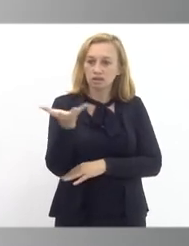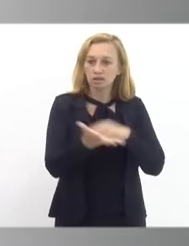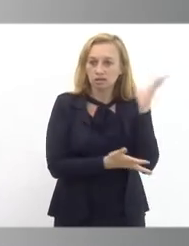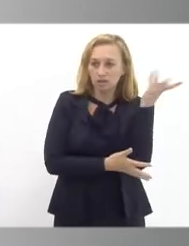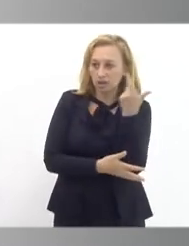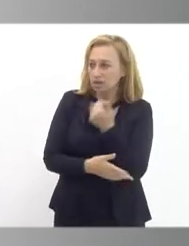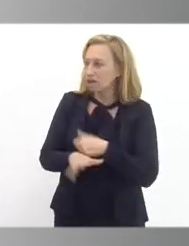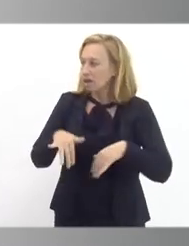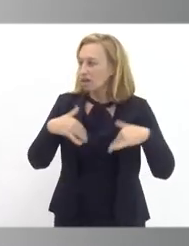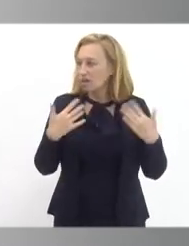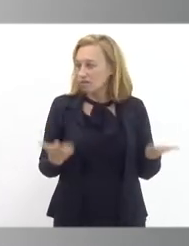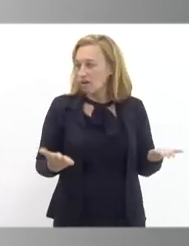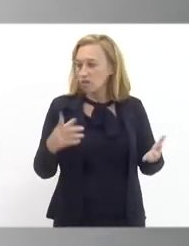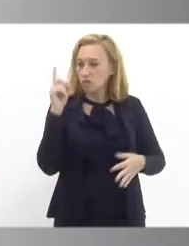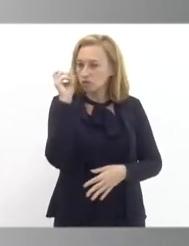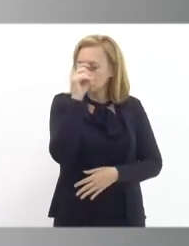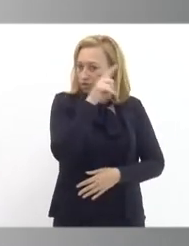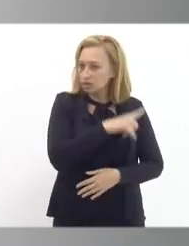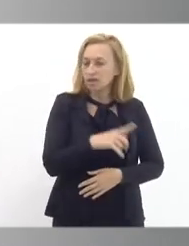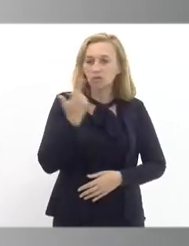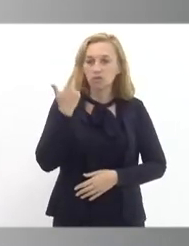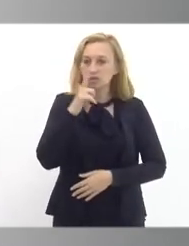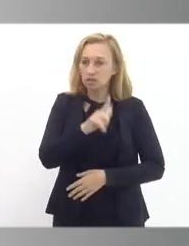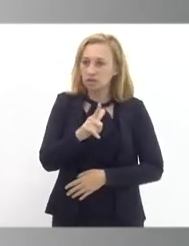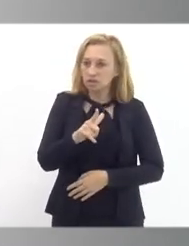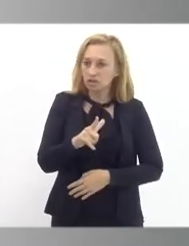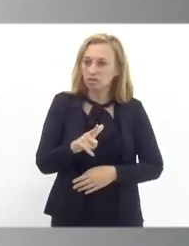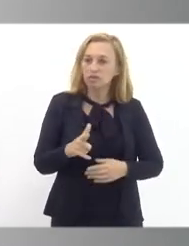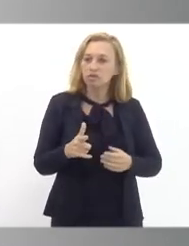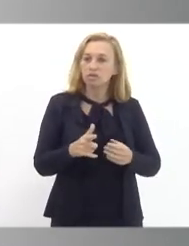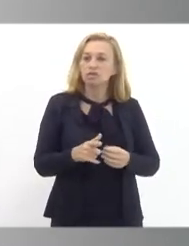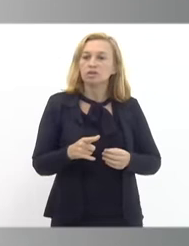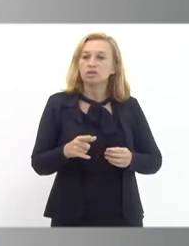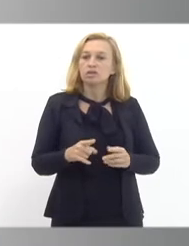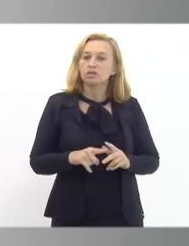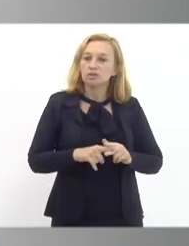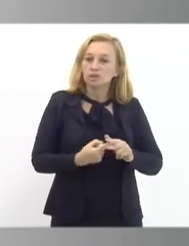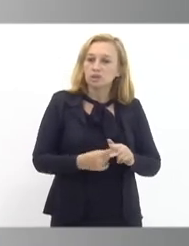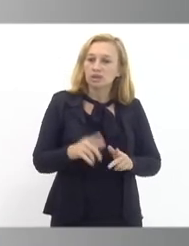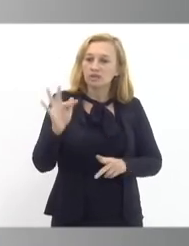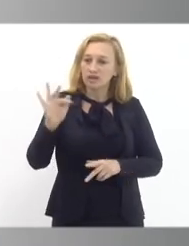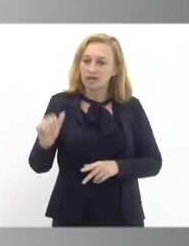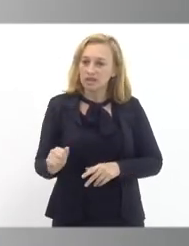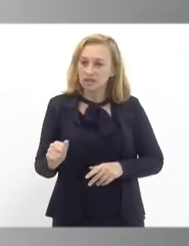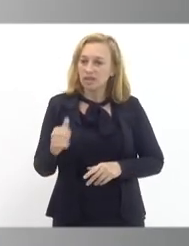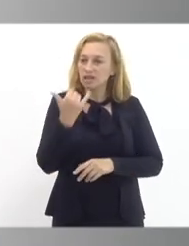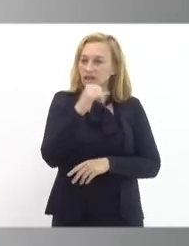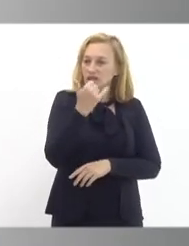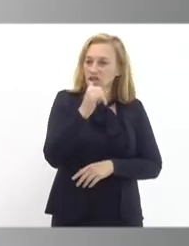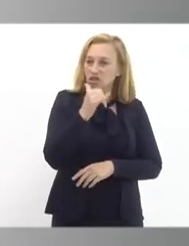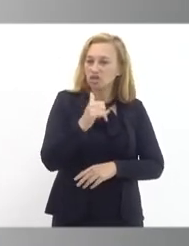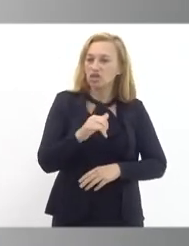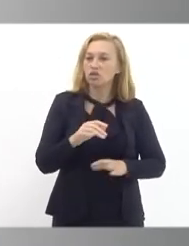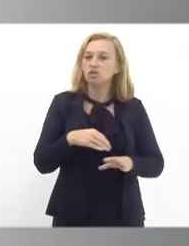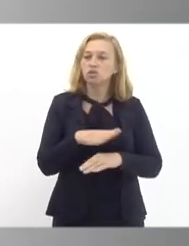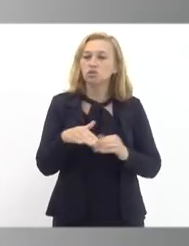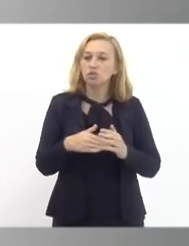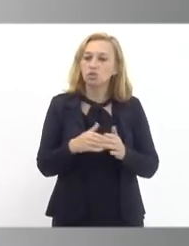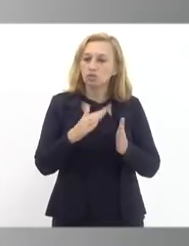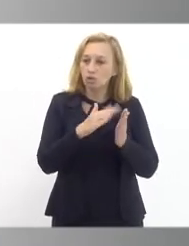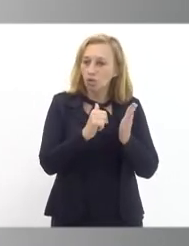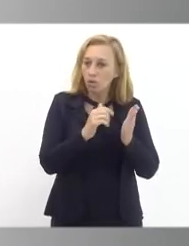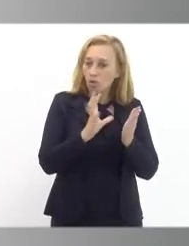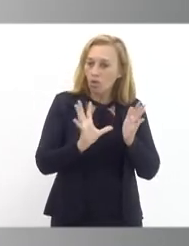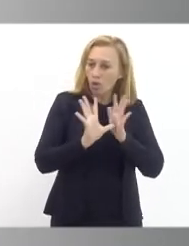Então, com muita dificuldade, nós conseguimos restabelecer a energia daquela fazenda, que foi todo o cabeamento foi furtado.